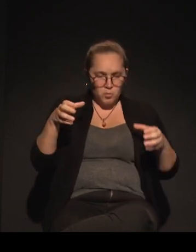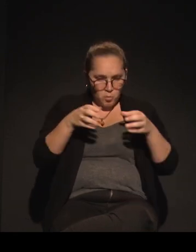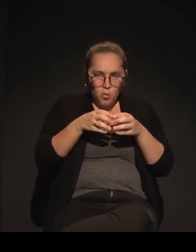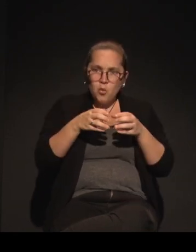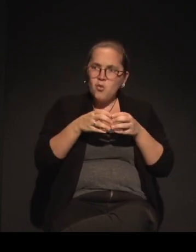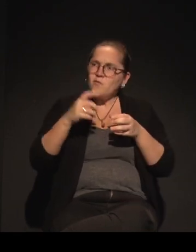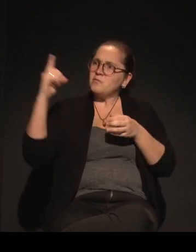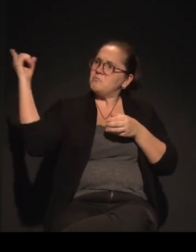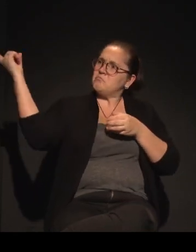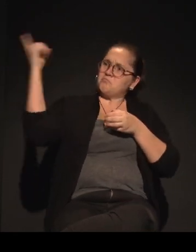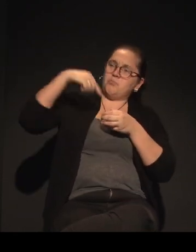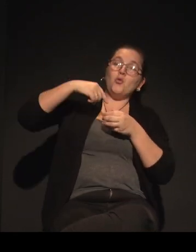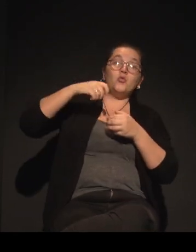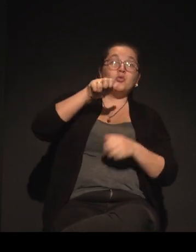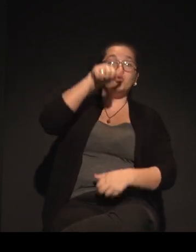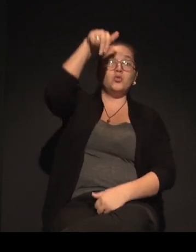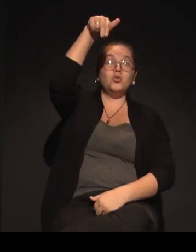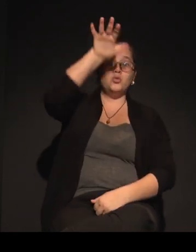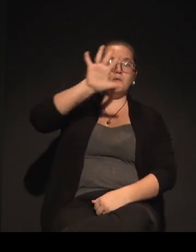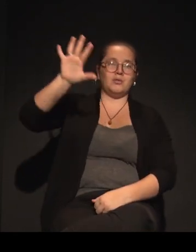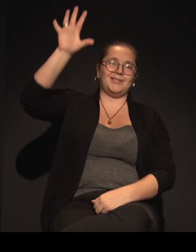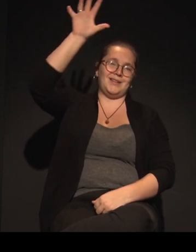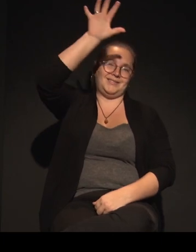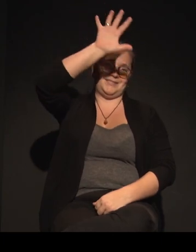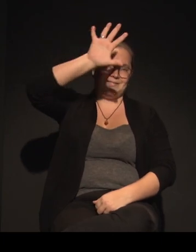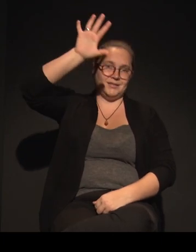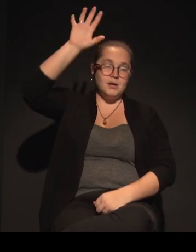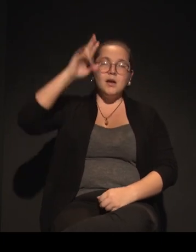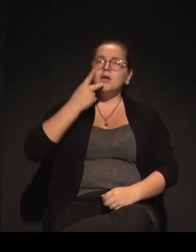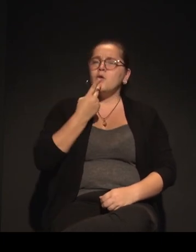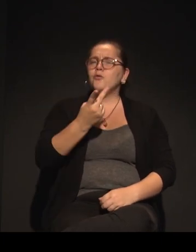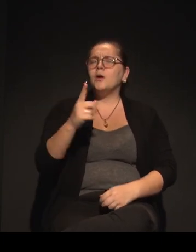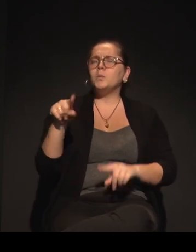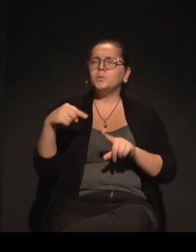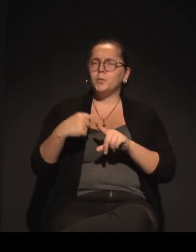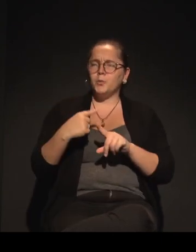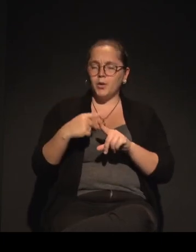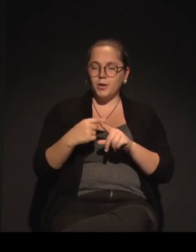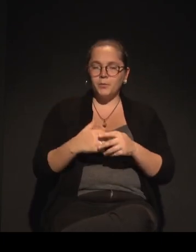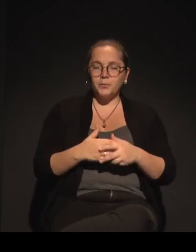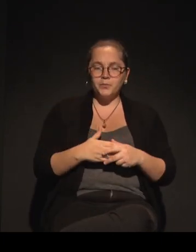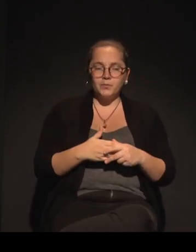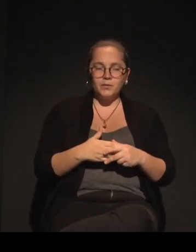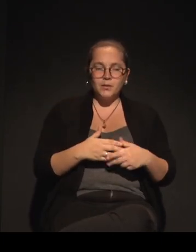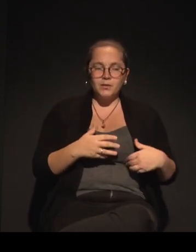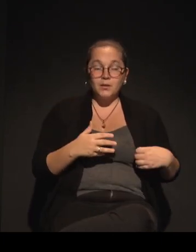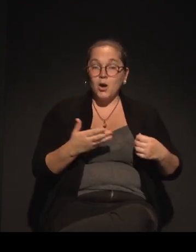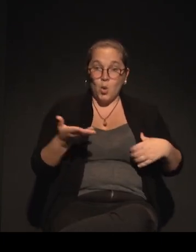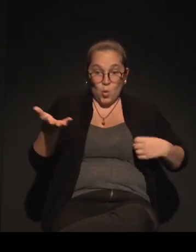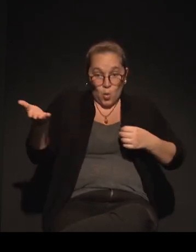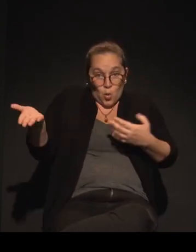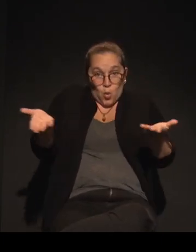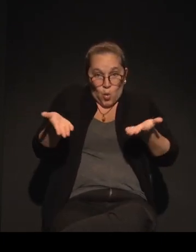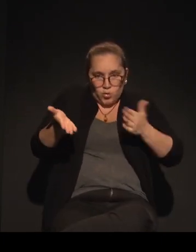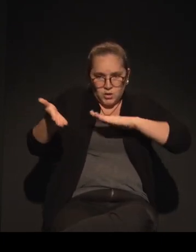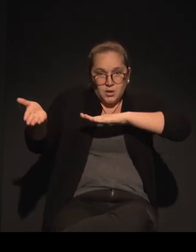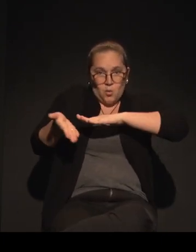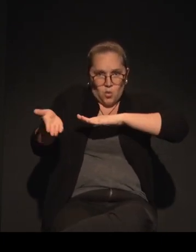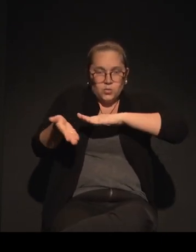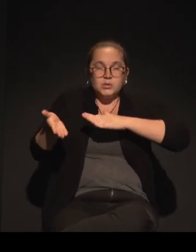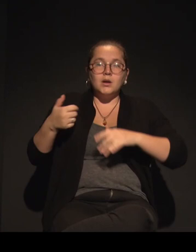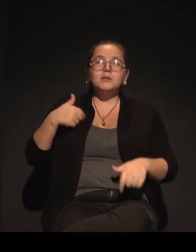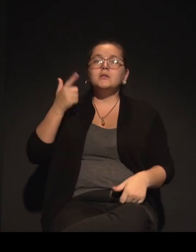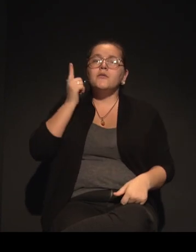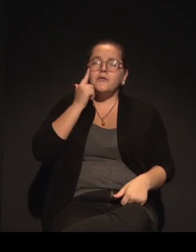nordeste né eu falo de modo geral do povo do nordeste porque assim é na atualidade durante tempos